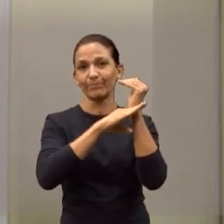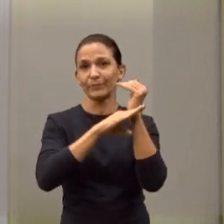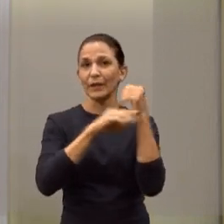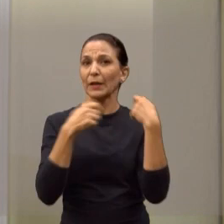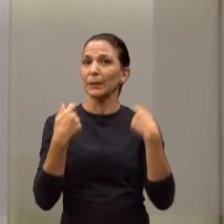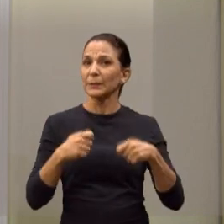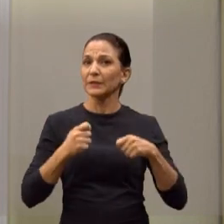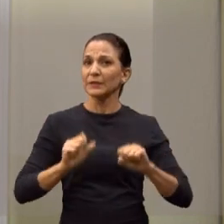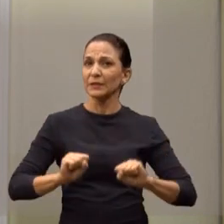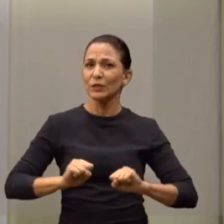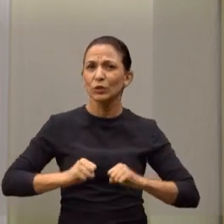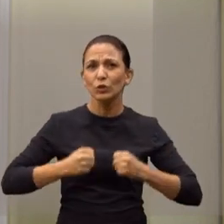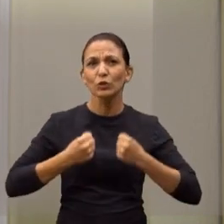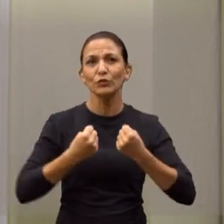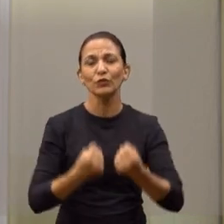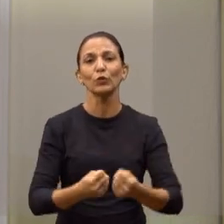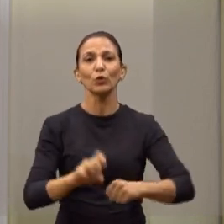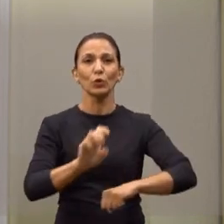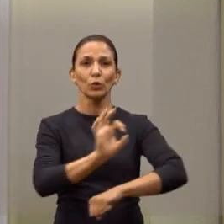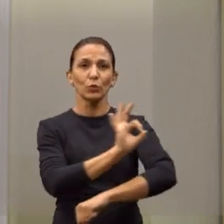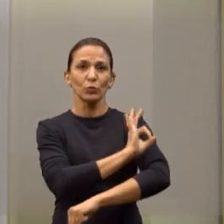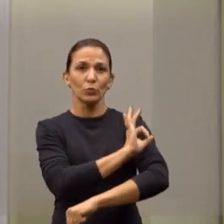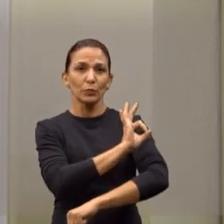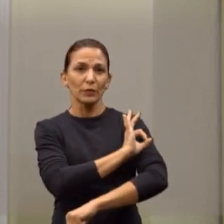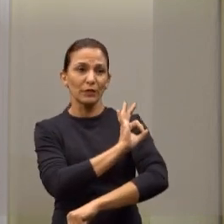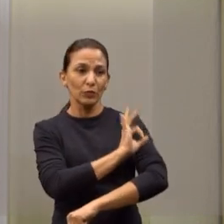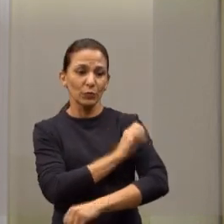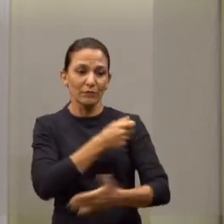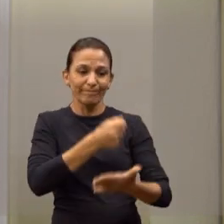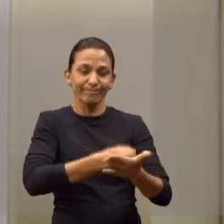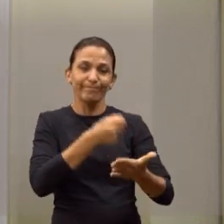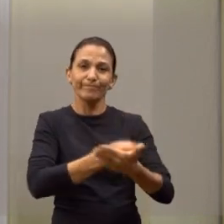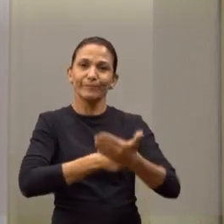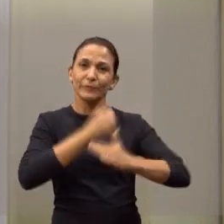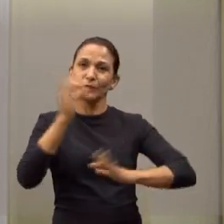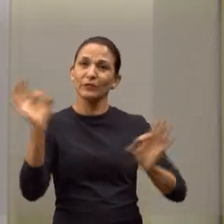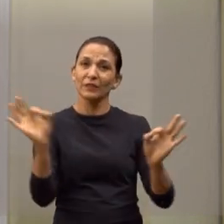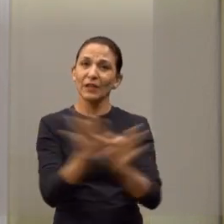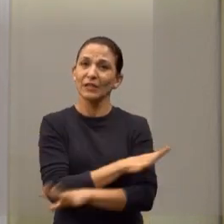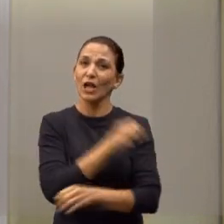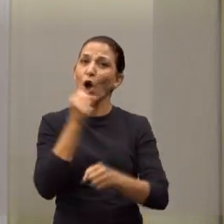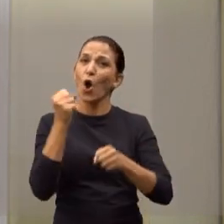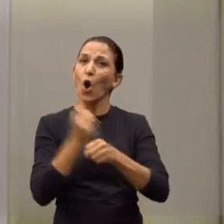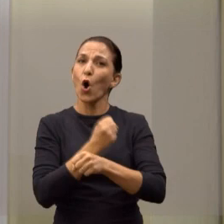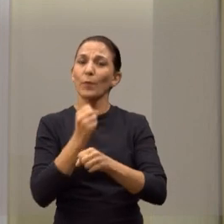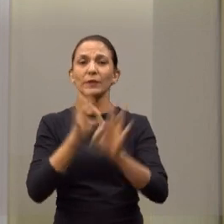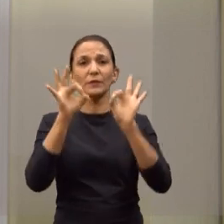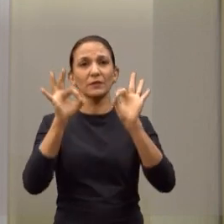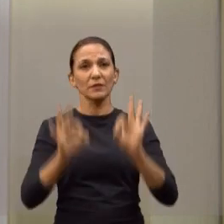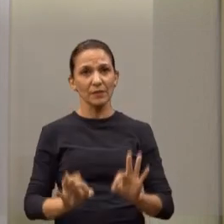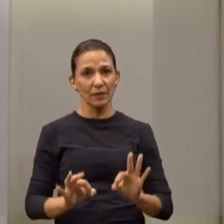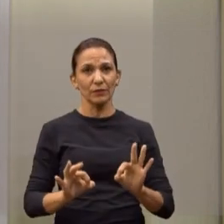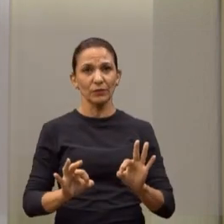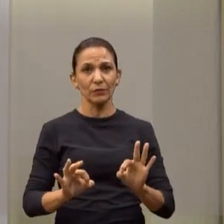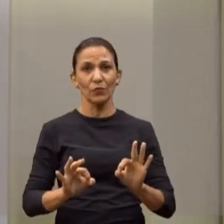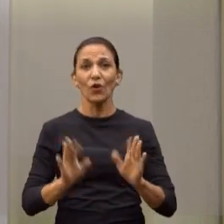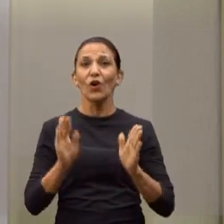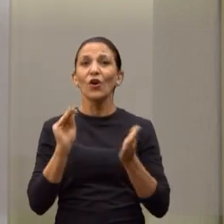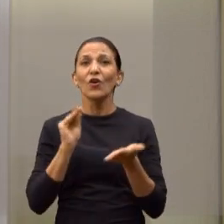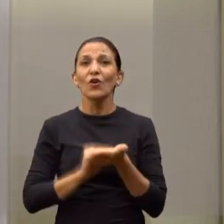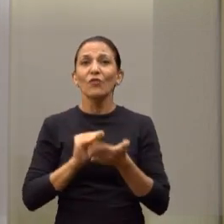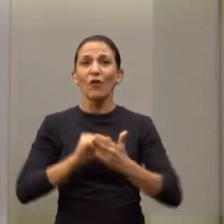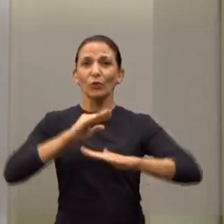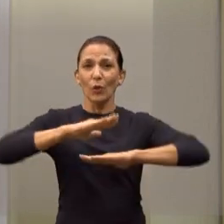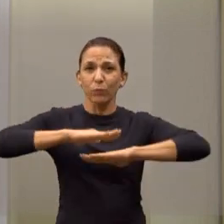Vereador boi do executivo cobrar cobrar execução finalizar obra Tá faltando só pavimentação